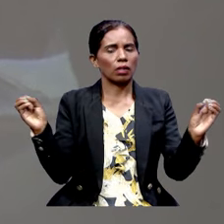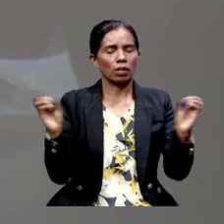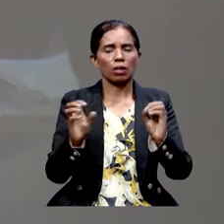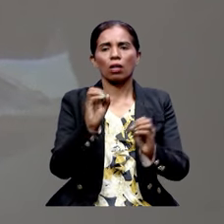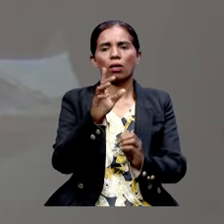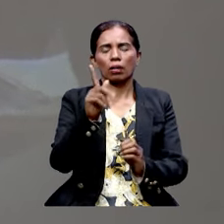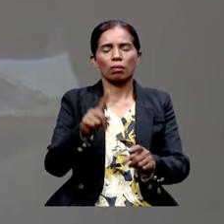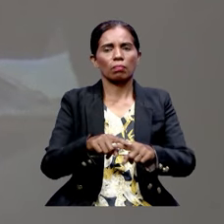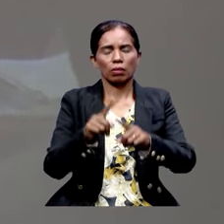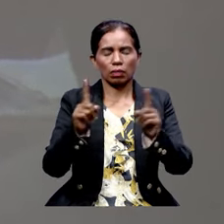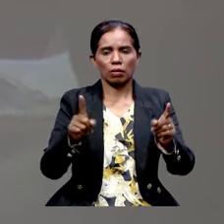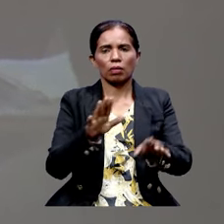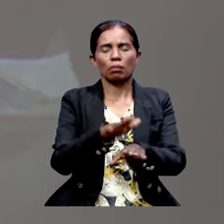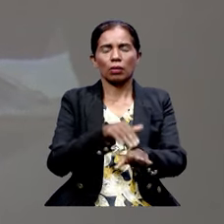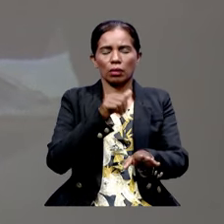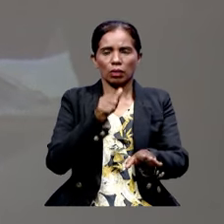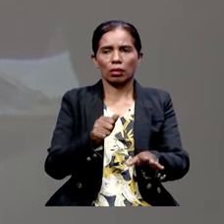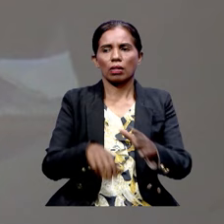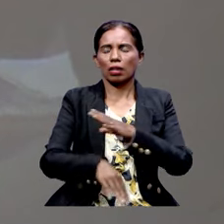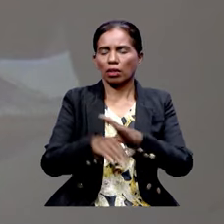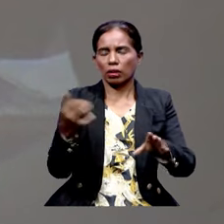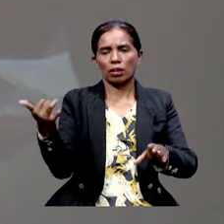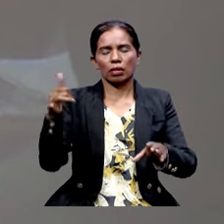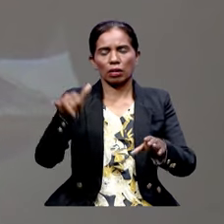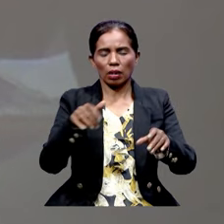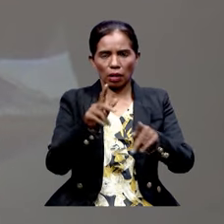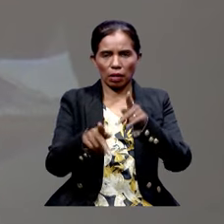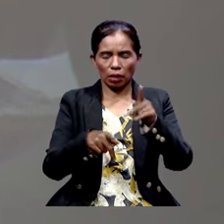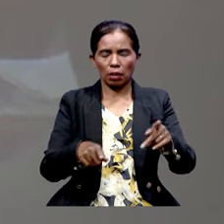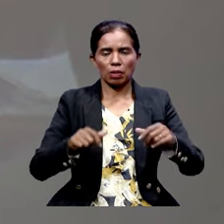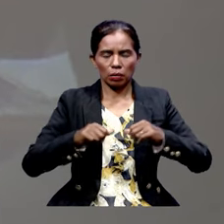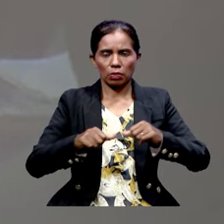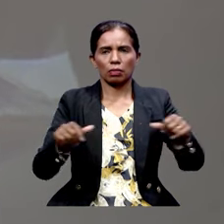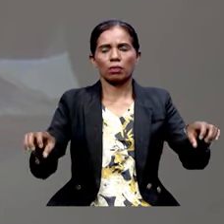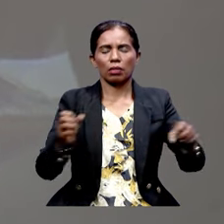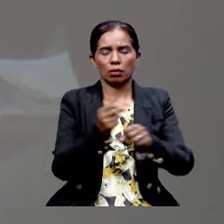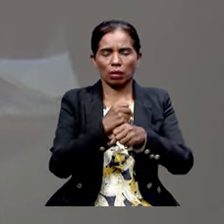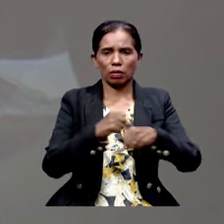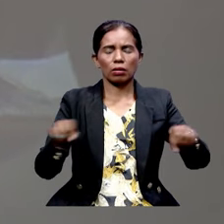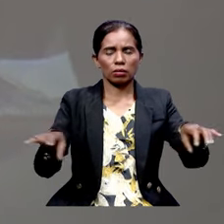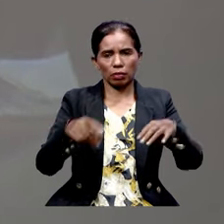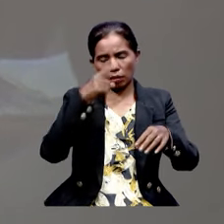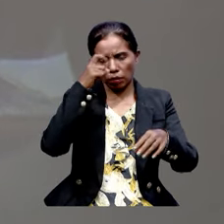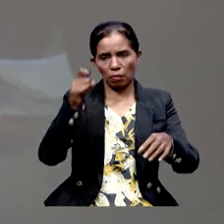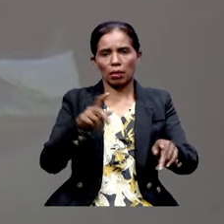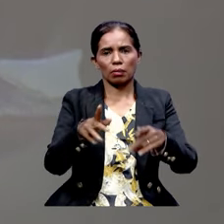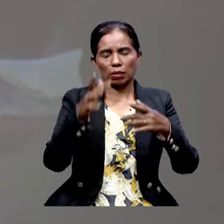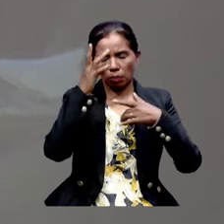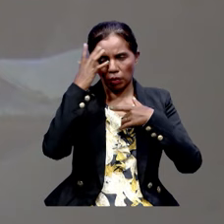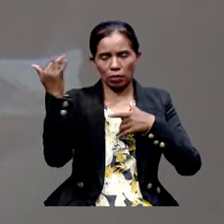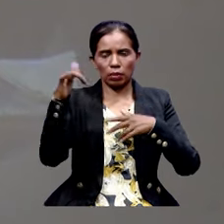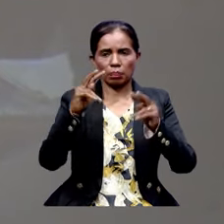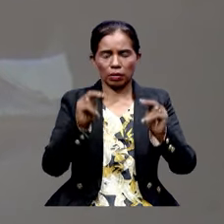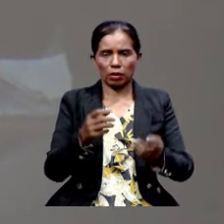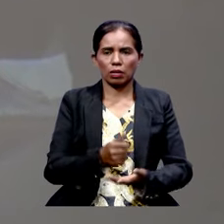batida, mas a recruta tinha lá e vama que sai sira tua, nem para ema ia continuidade ao serviço. Tamba mora sira nem bem precisa